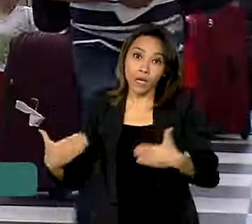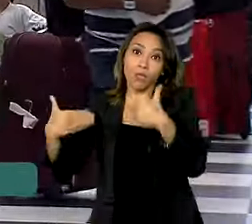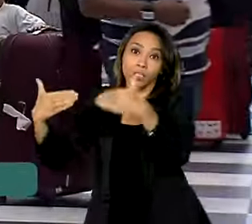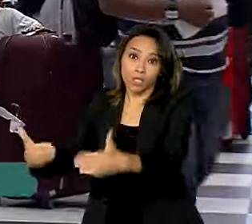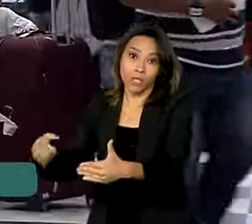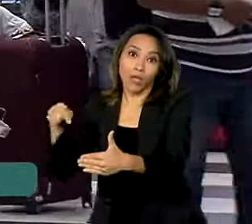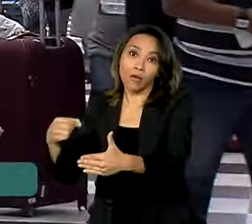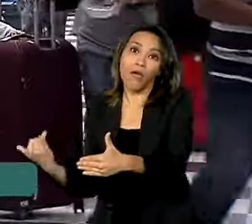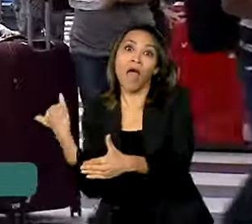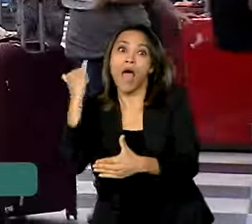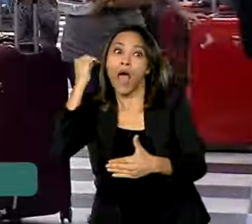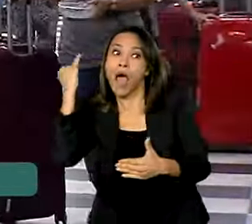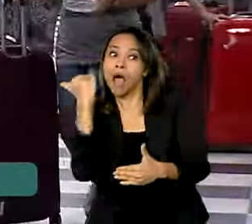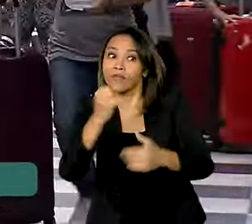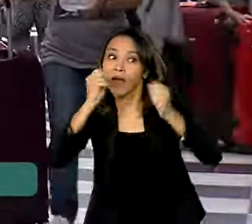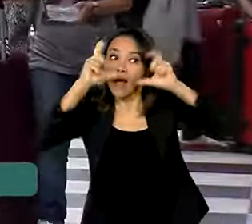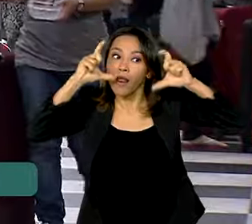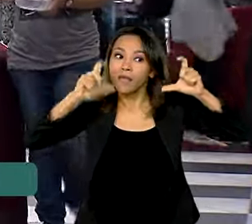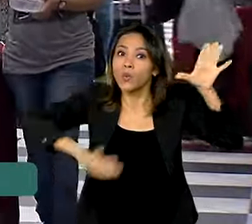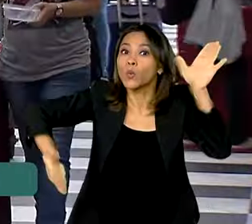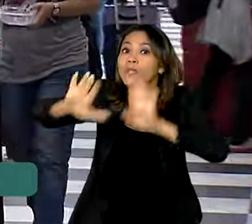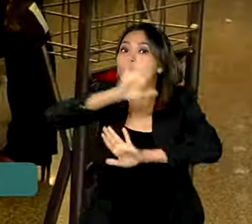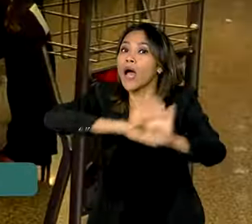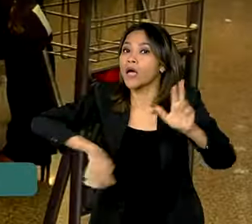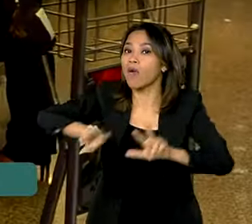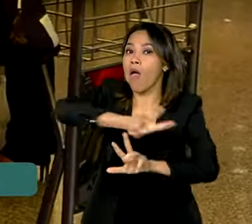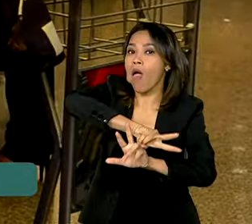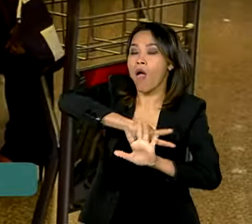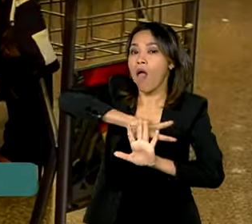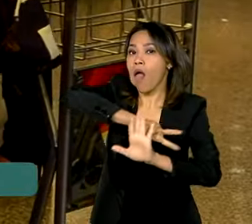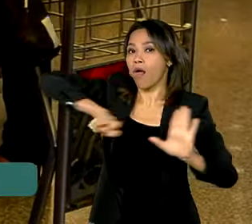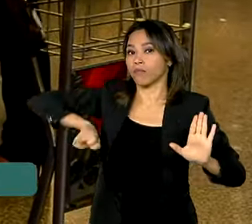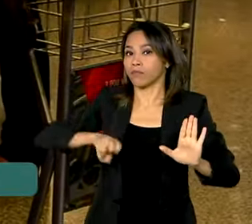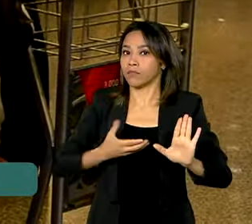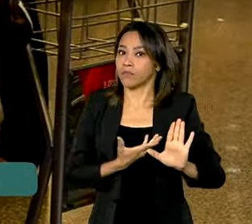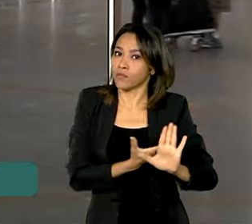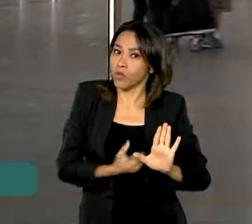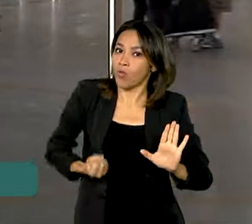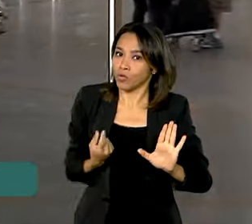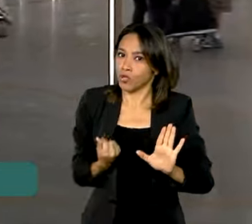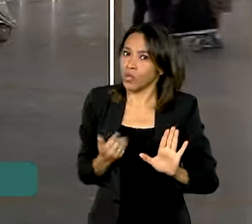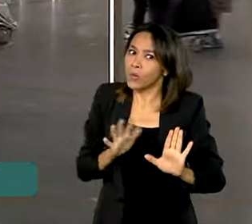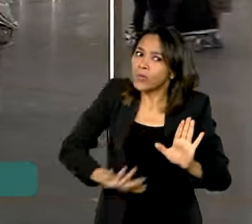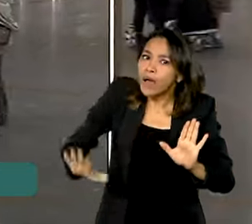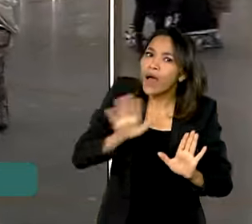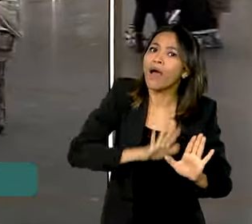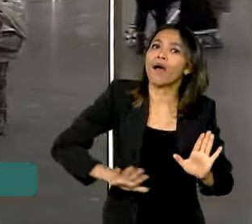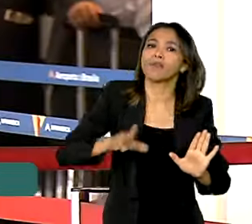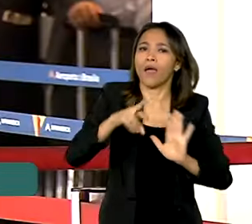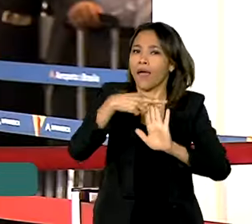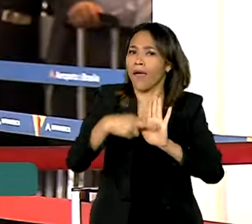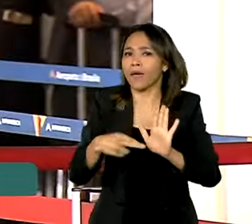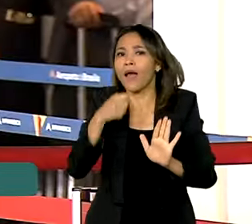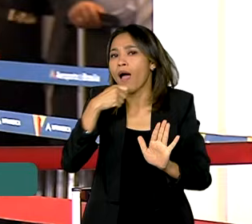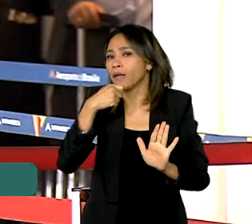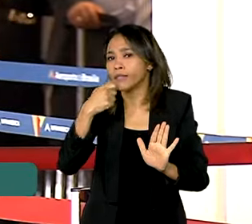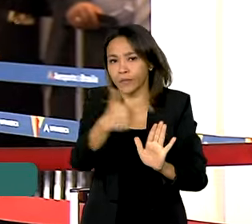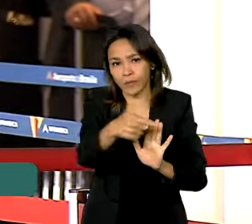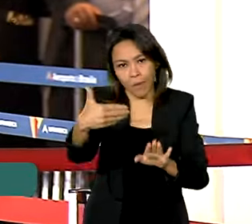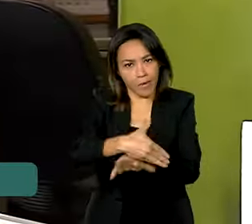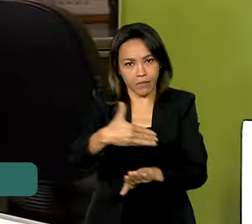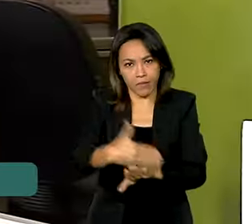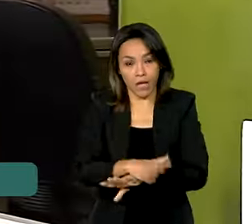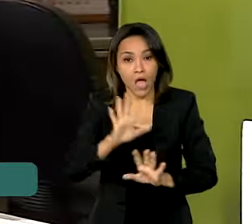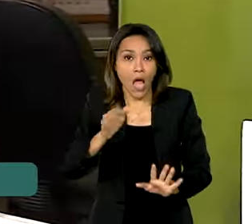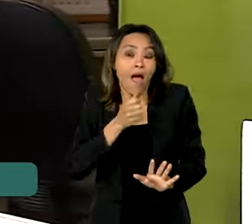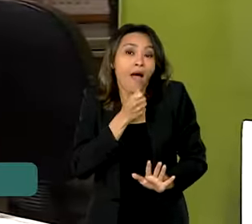alerta à população para ter cuidado com golpes, Roberto. Ainda não existem regras para participação nesse programa. O Ministério de Portos e Aeroportos avisa